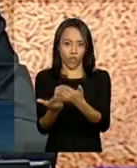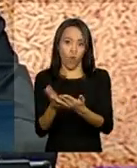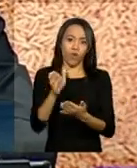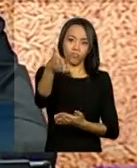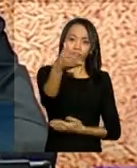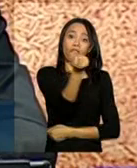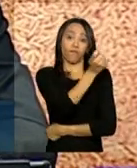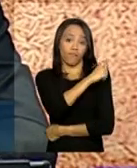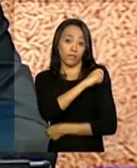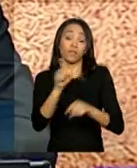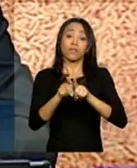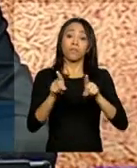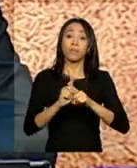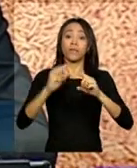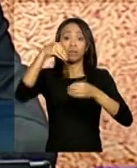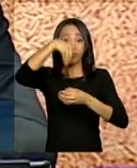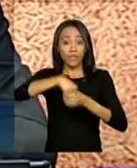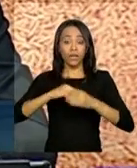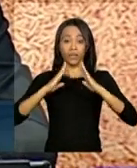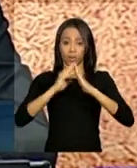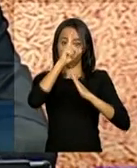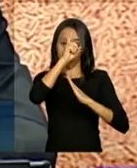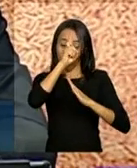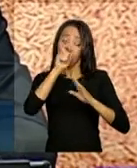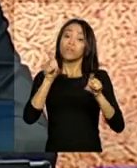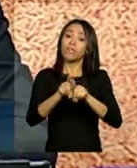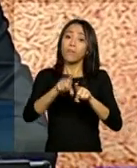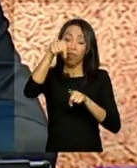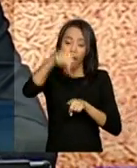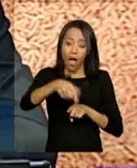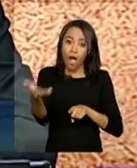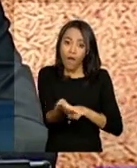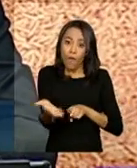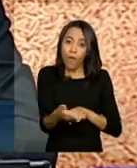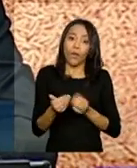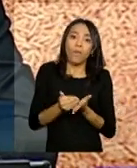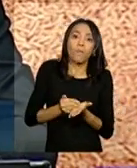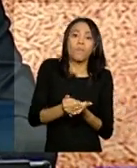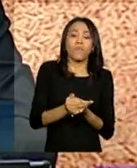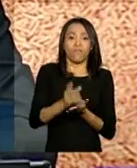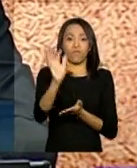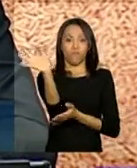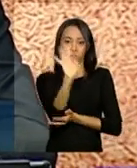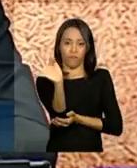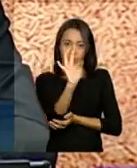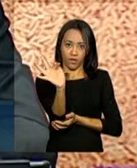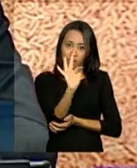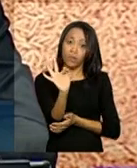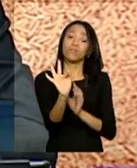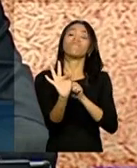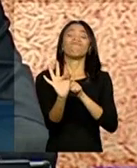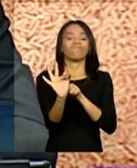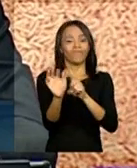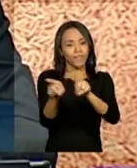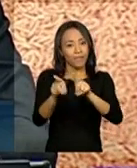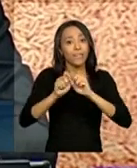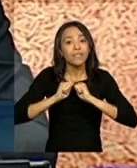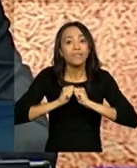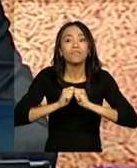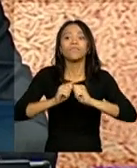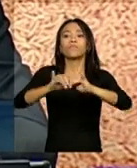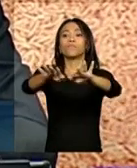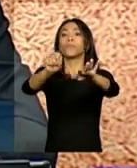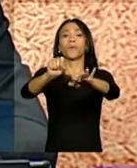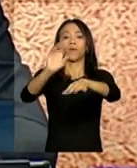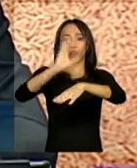unidades de saúde eh a partir de Fevereiro agora nós est estaremos eh liberando um curso junto com